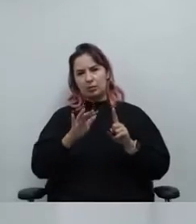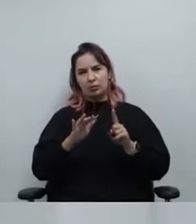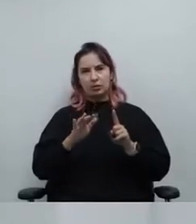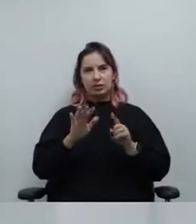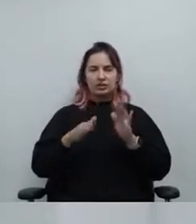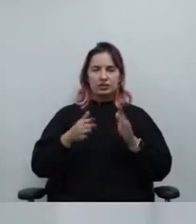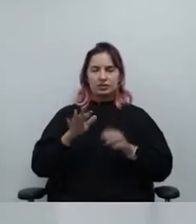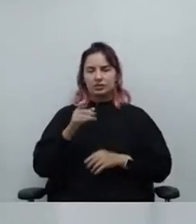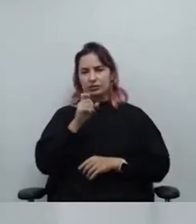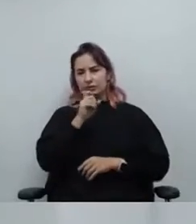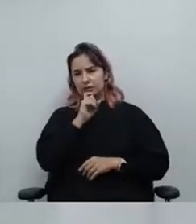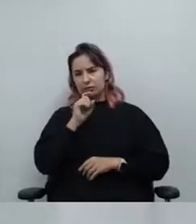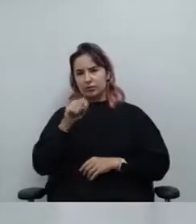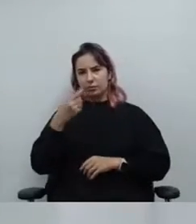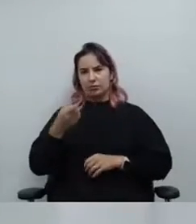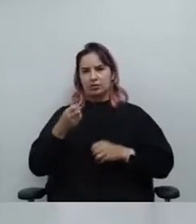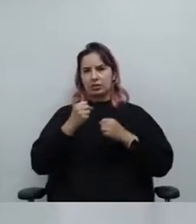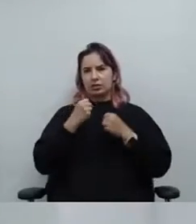fria, outra hora está quente.